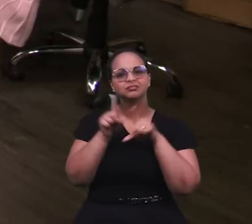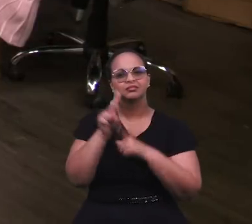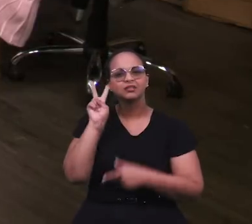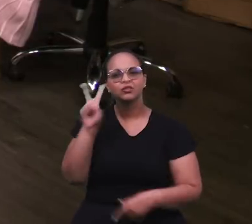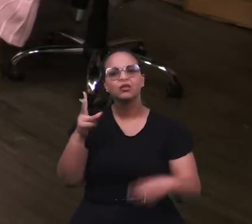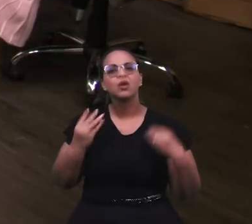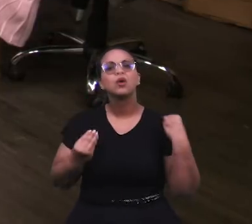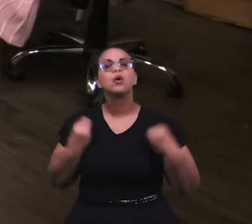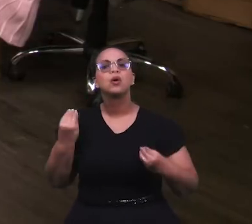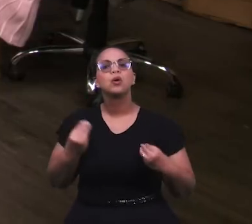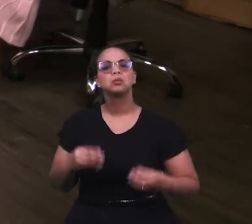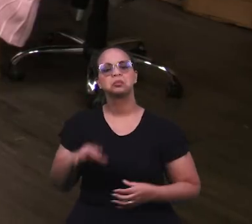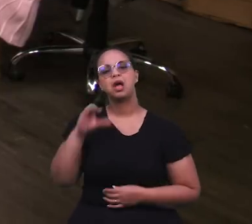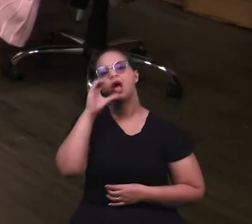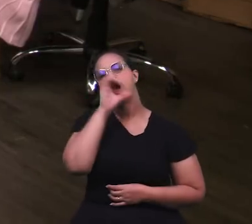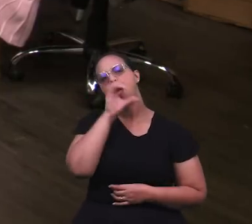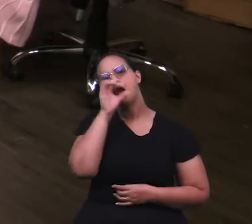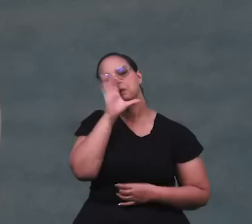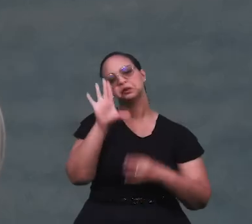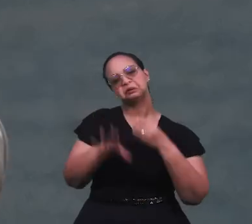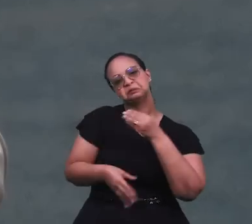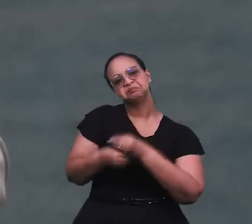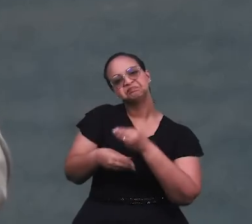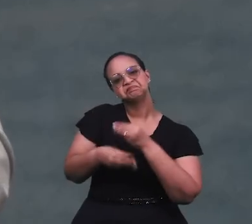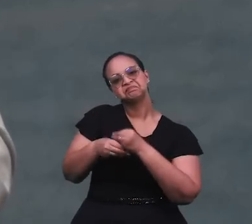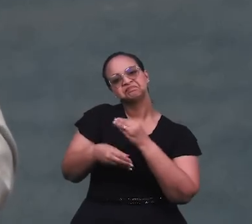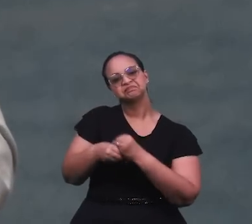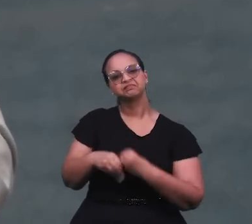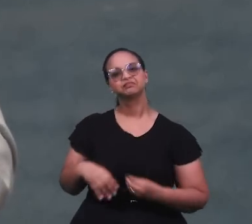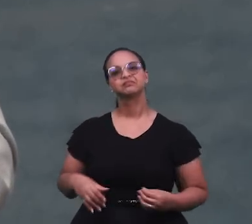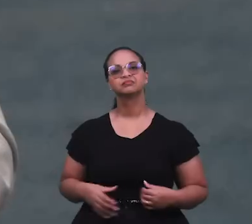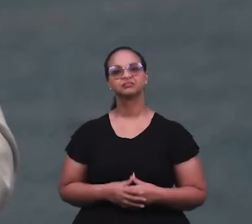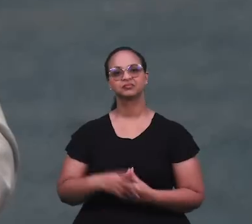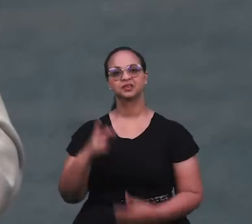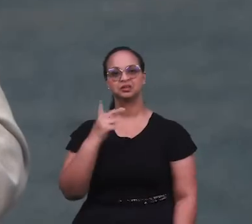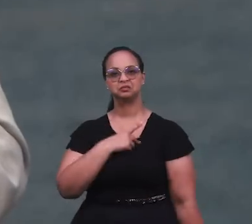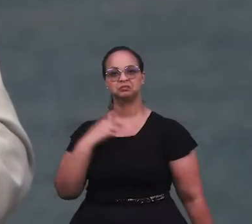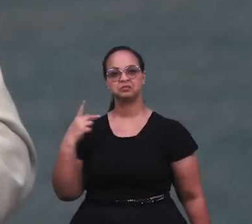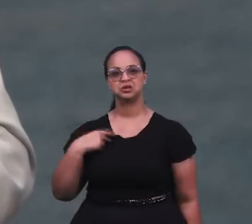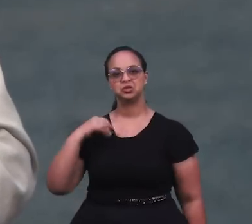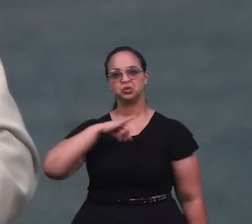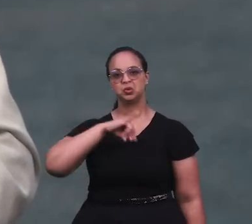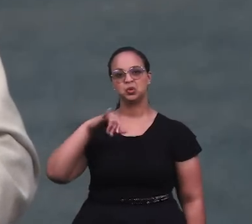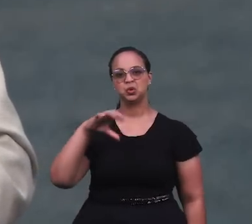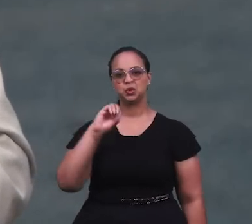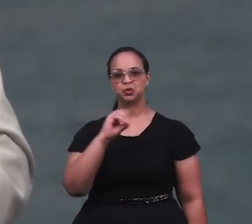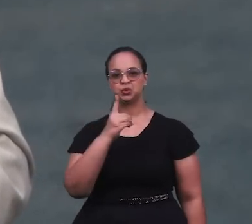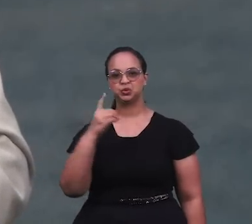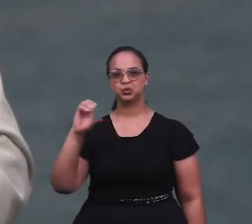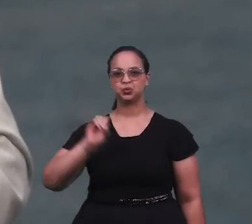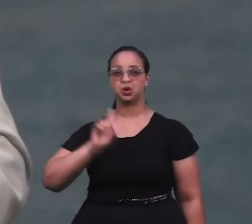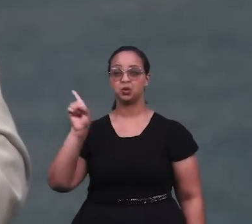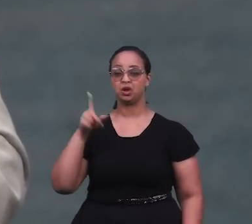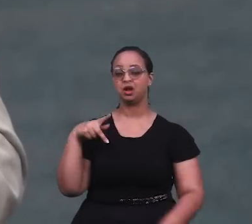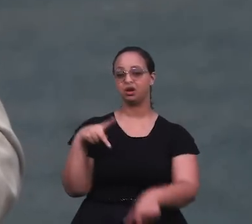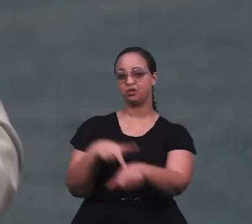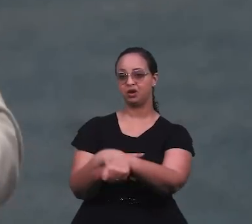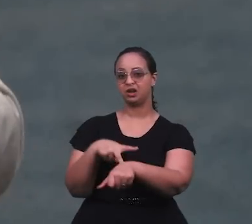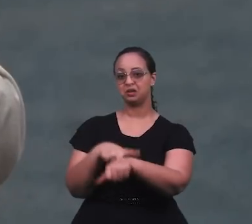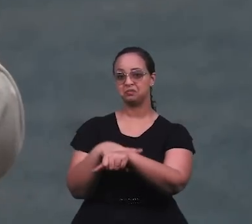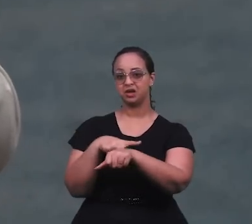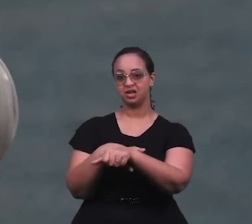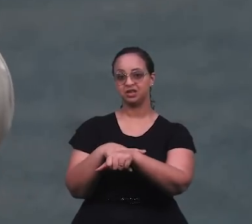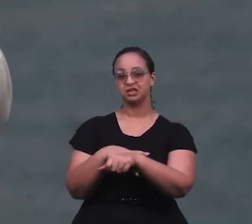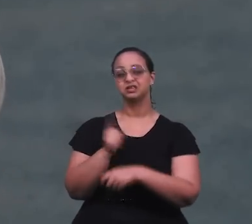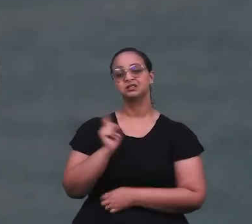uma palavra, uma breve palavra que será trazida pelo pastor João da Mata, lá de Guarapari. Vai trazer